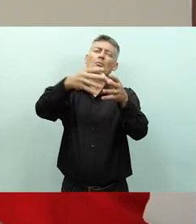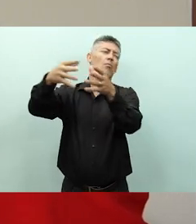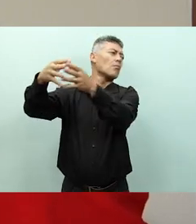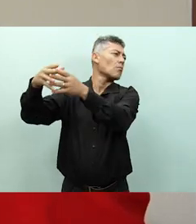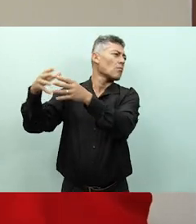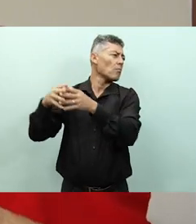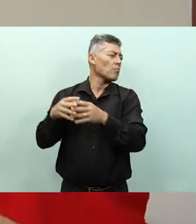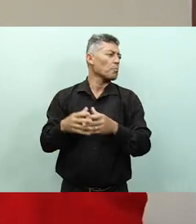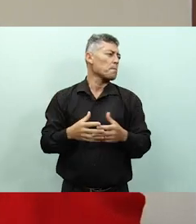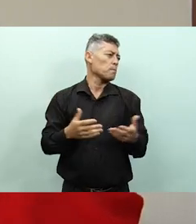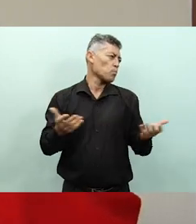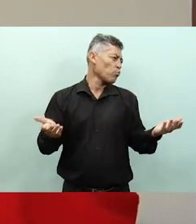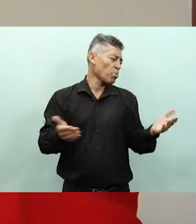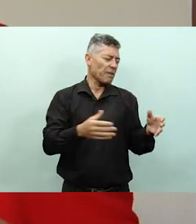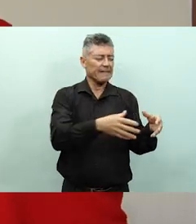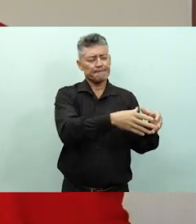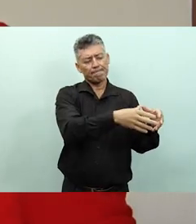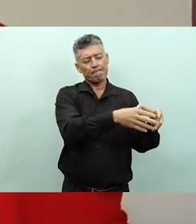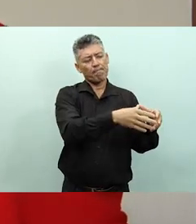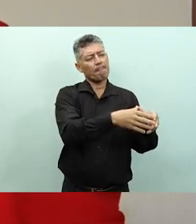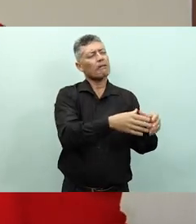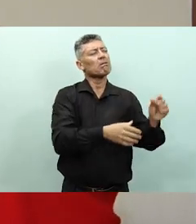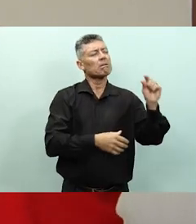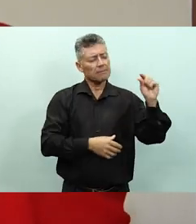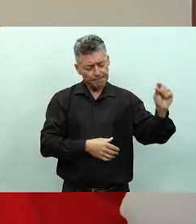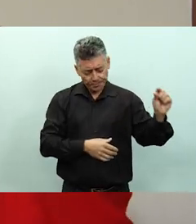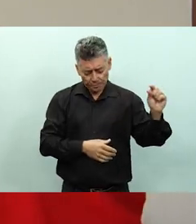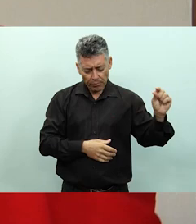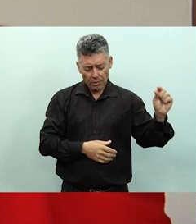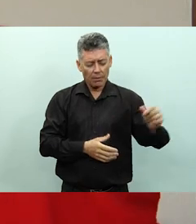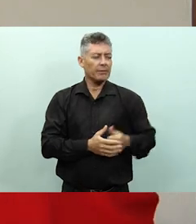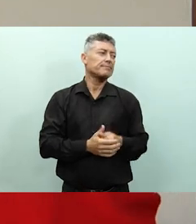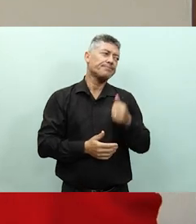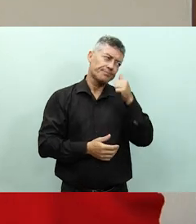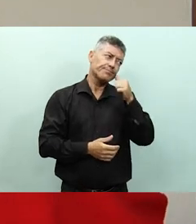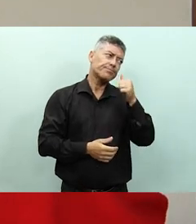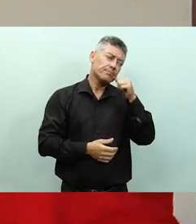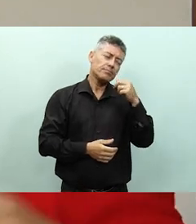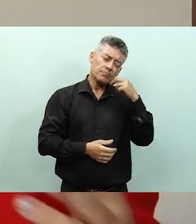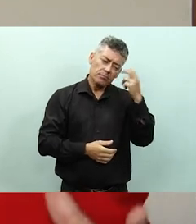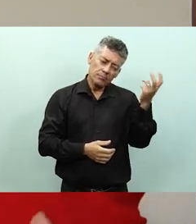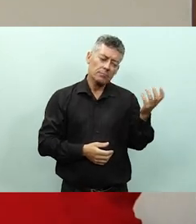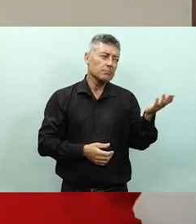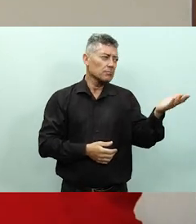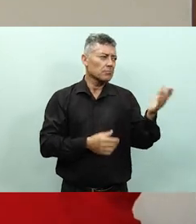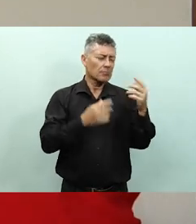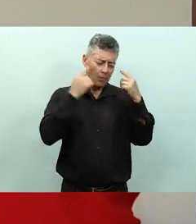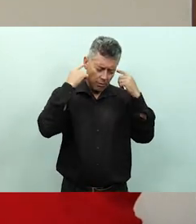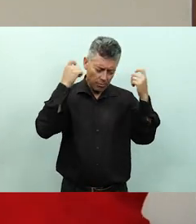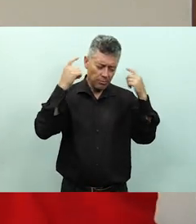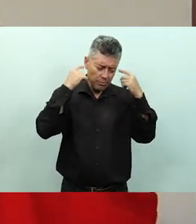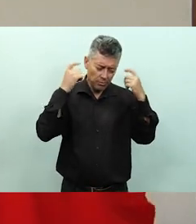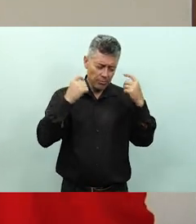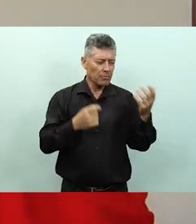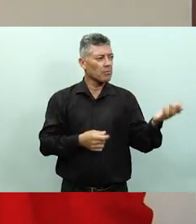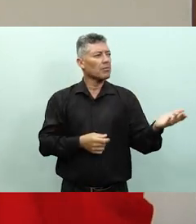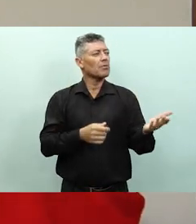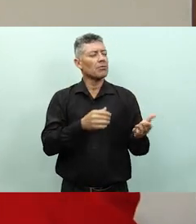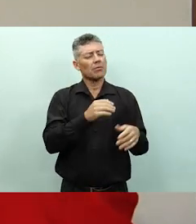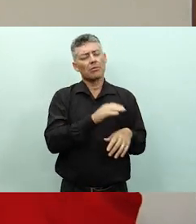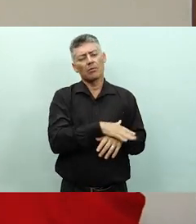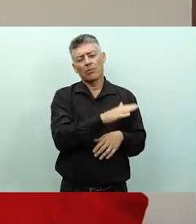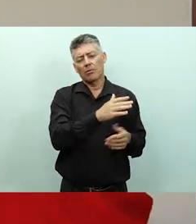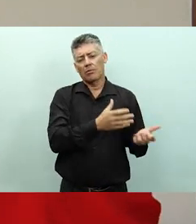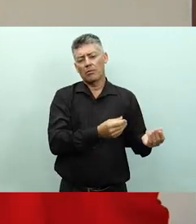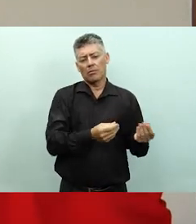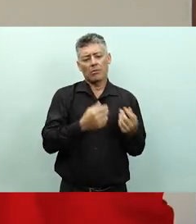aí. Era uma bancada muito, muito, muito pequena, muito tímida, mas que fazia muito barulho. Tímida,